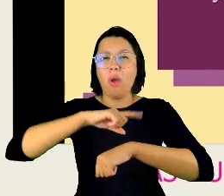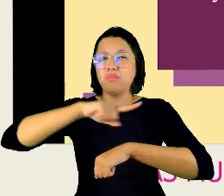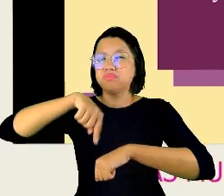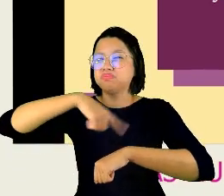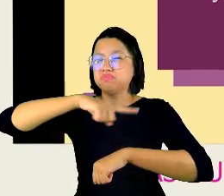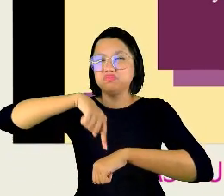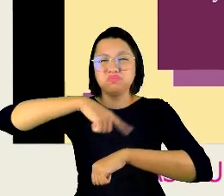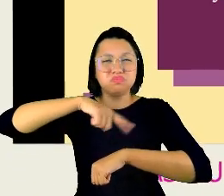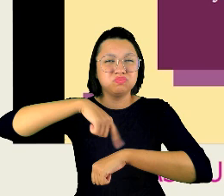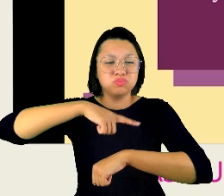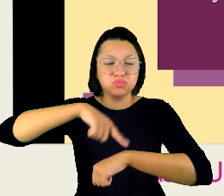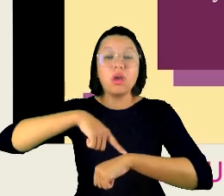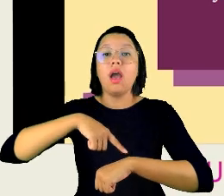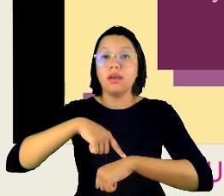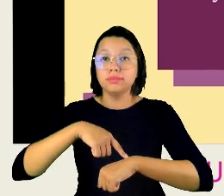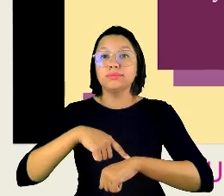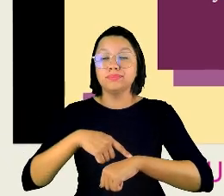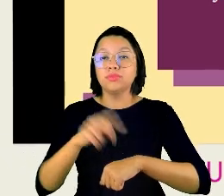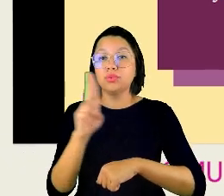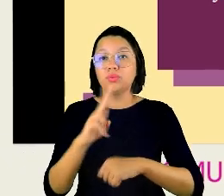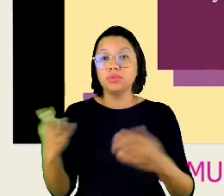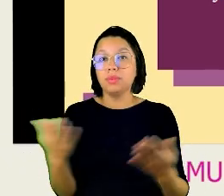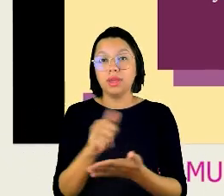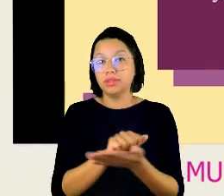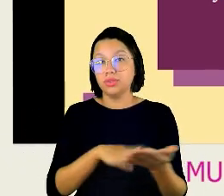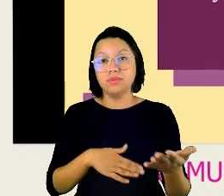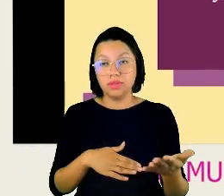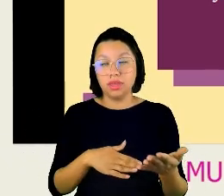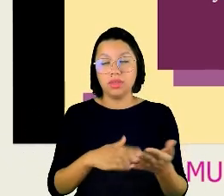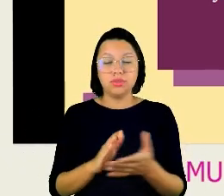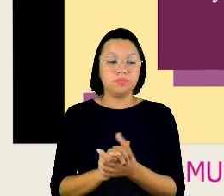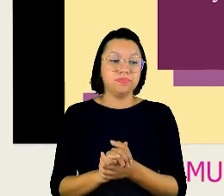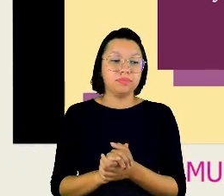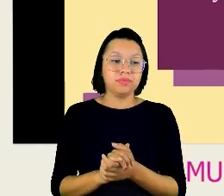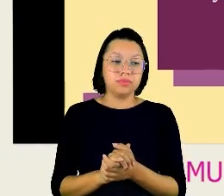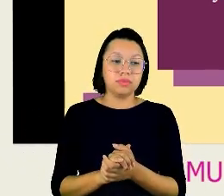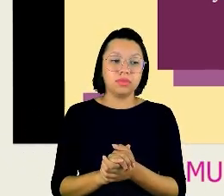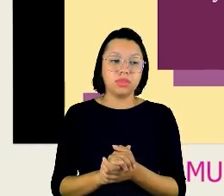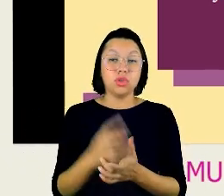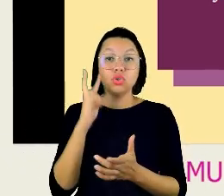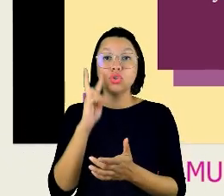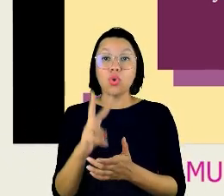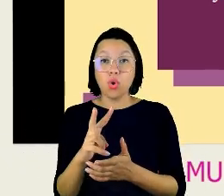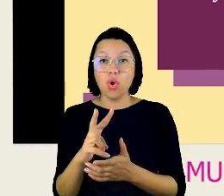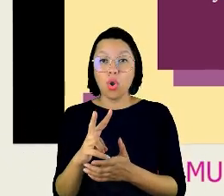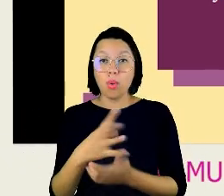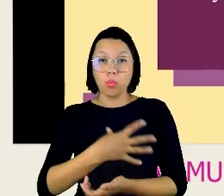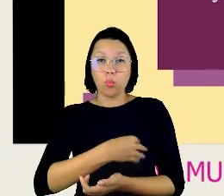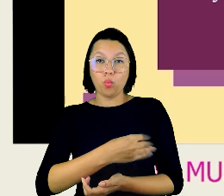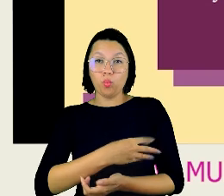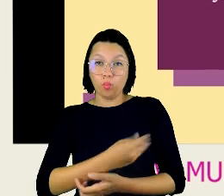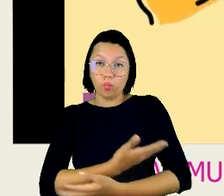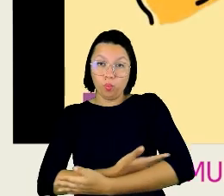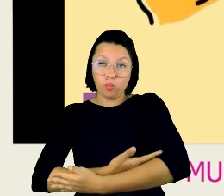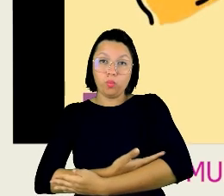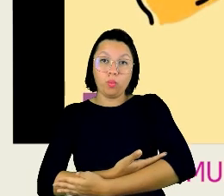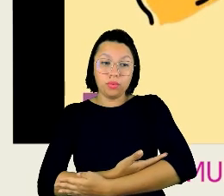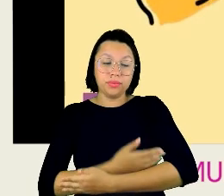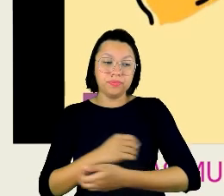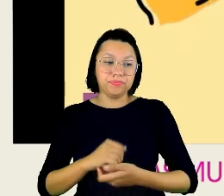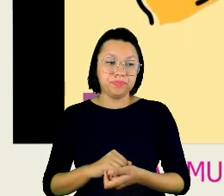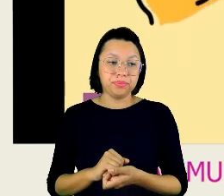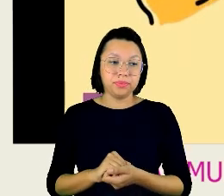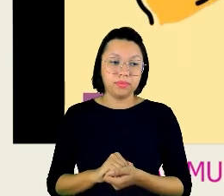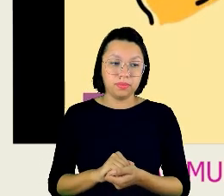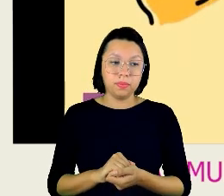essa atividade. E aí, seguindo para o próximo slide, a gente olha para a amamentação.